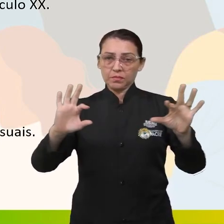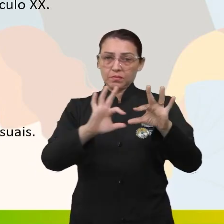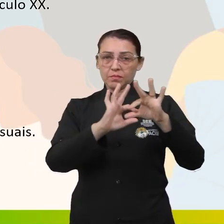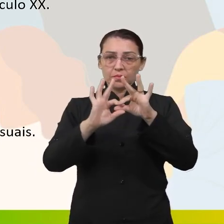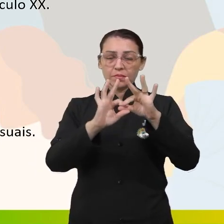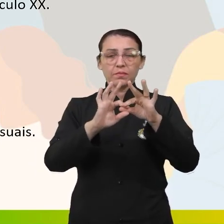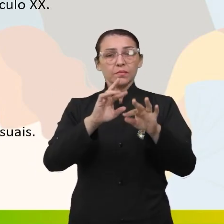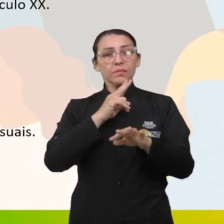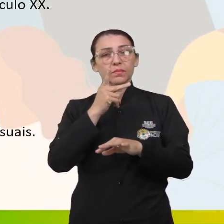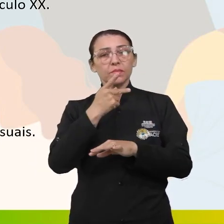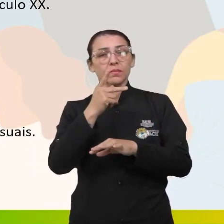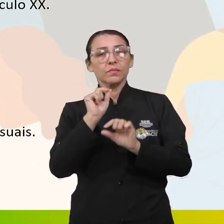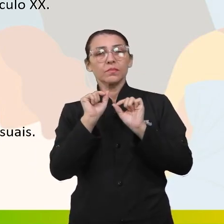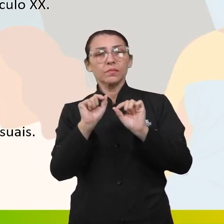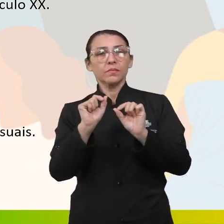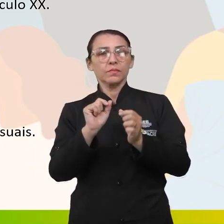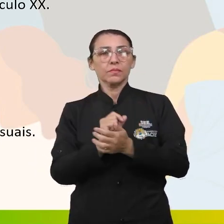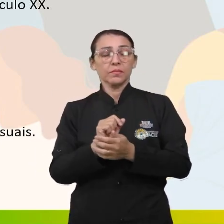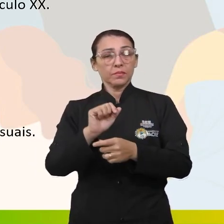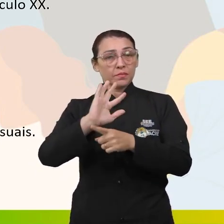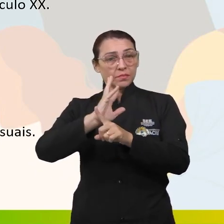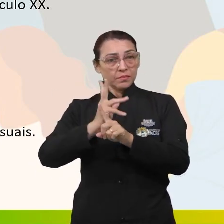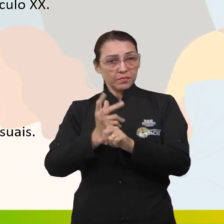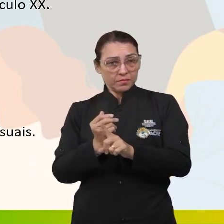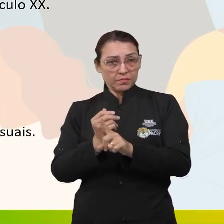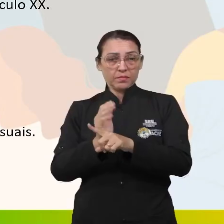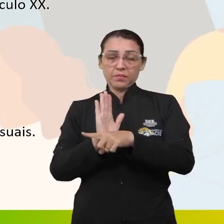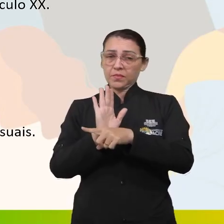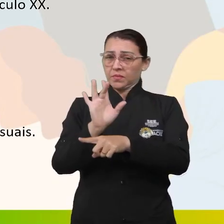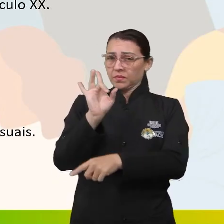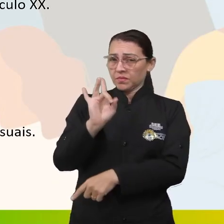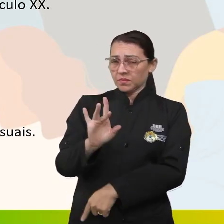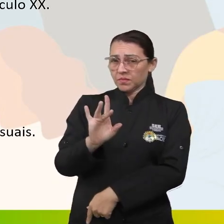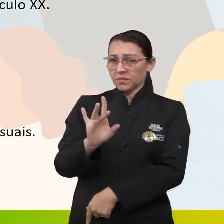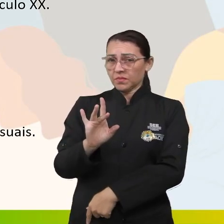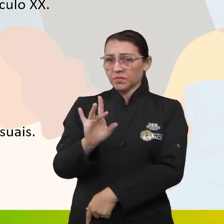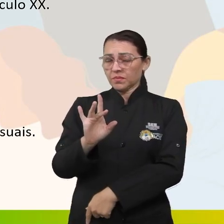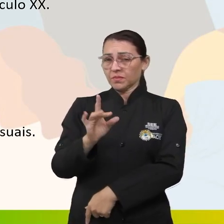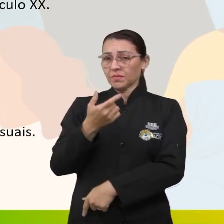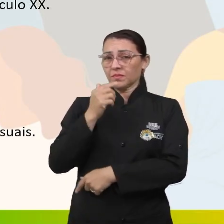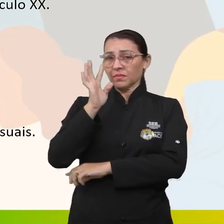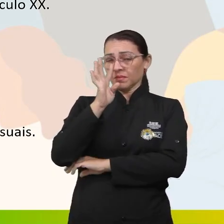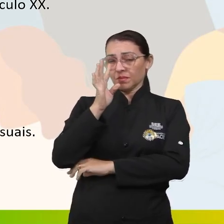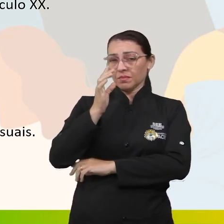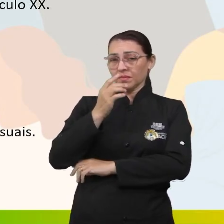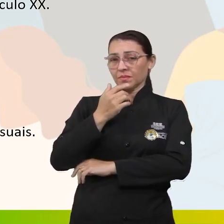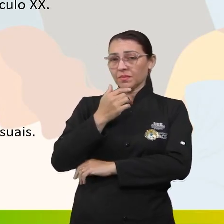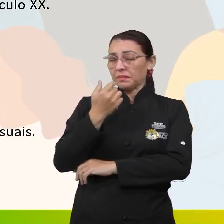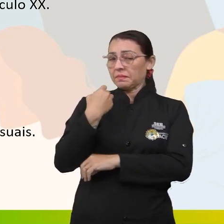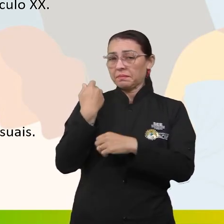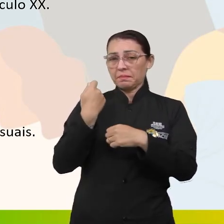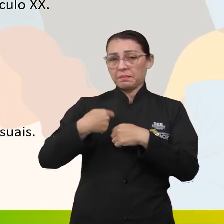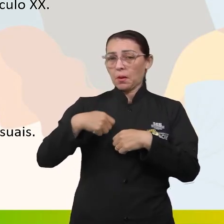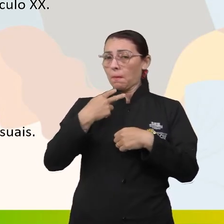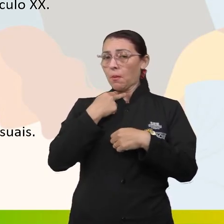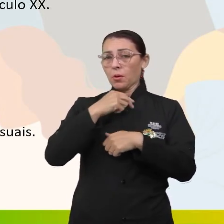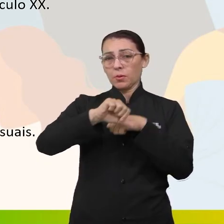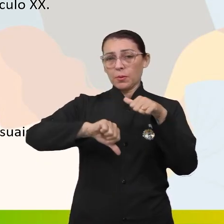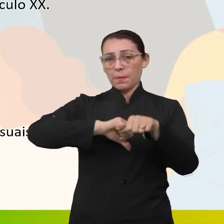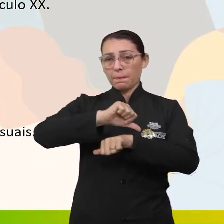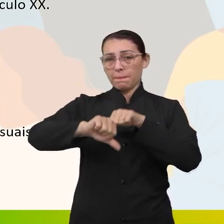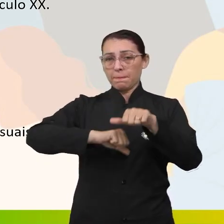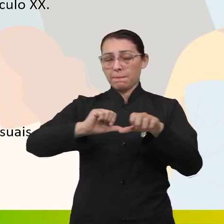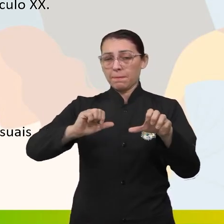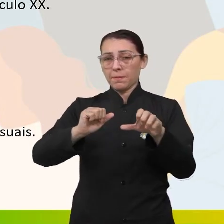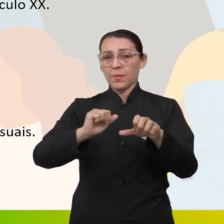contexto, é correto afirmar que a arte serve apenas como entretenimento e não deve se misturar com temas políticos